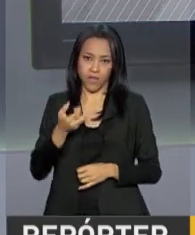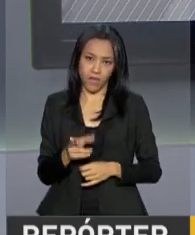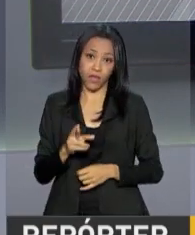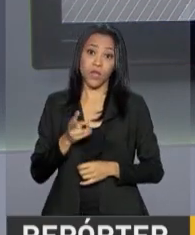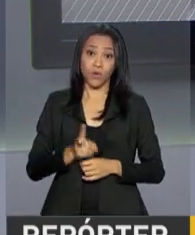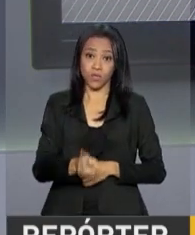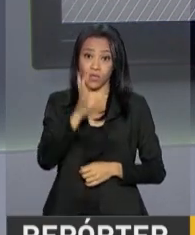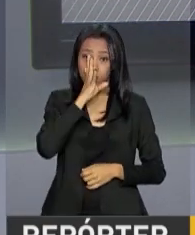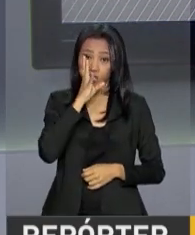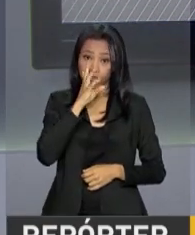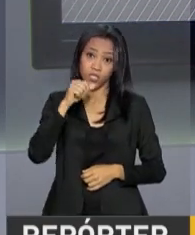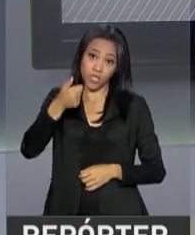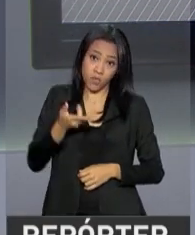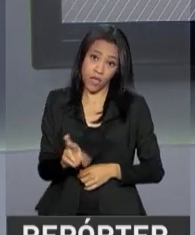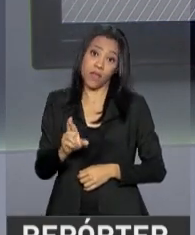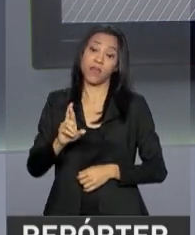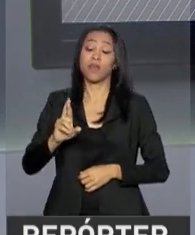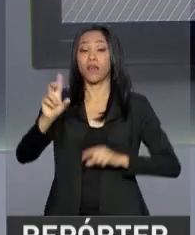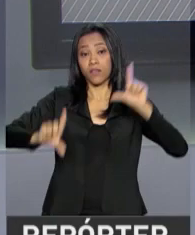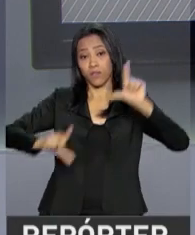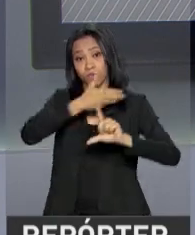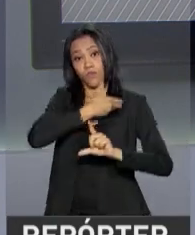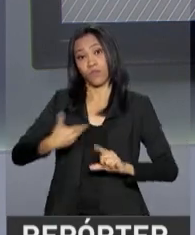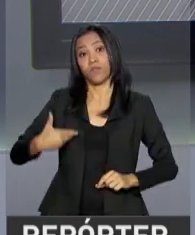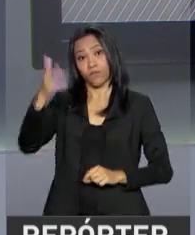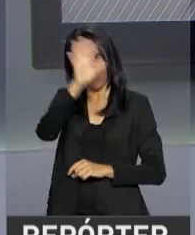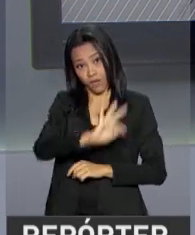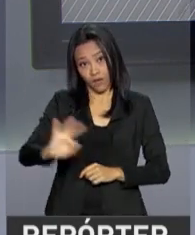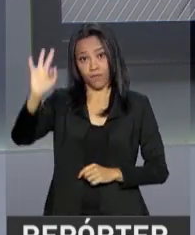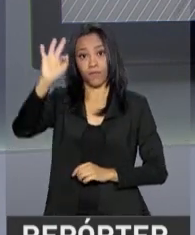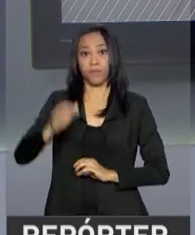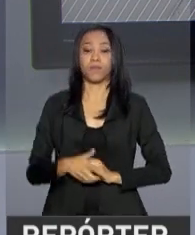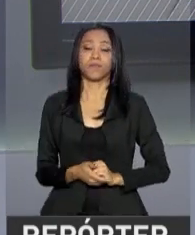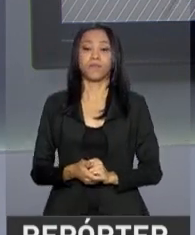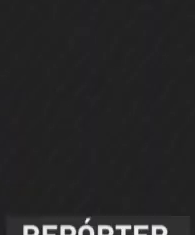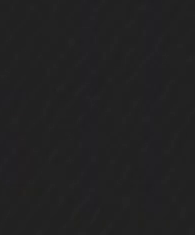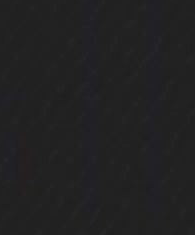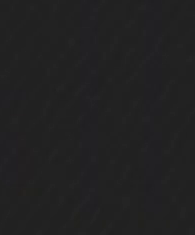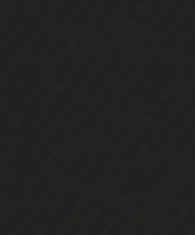internet continue com a gente na nbr a tv do governo federal